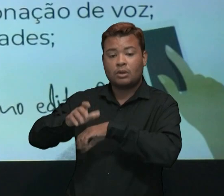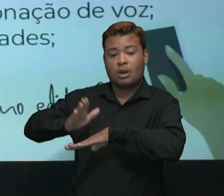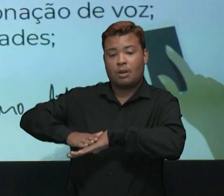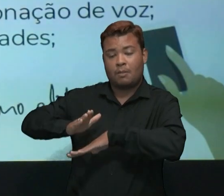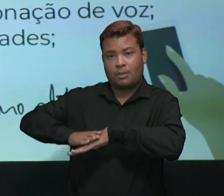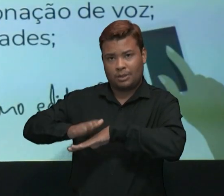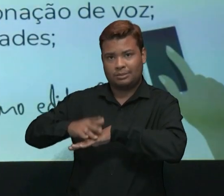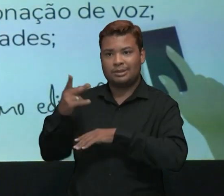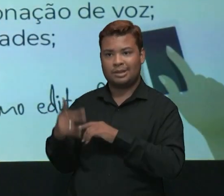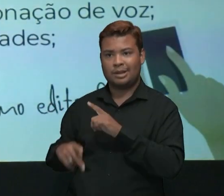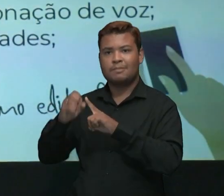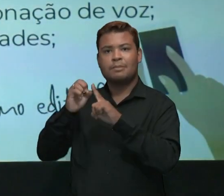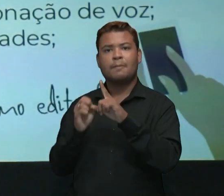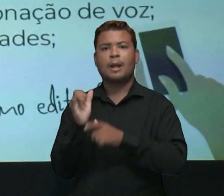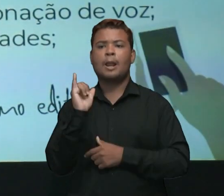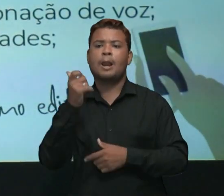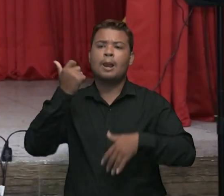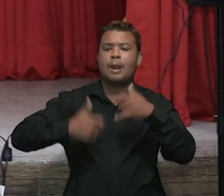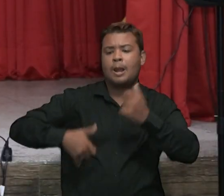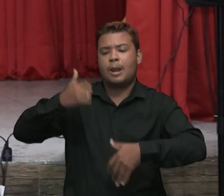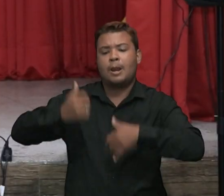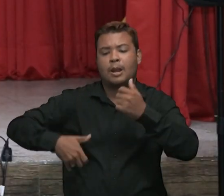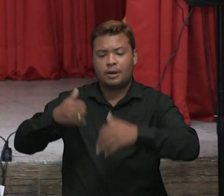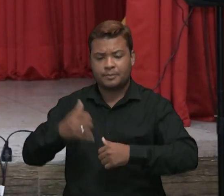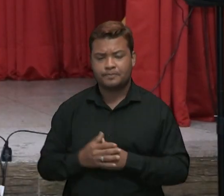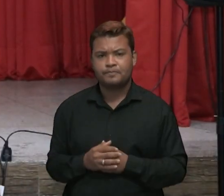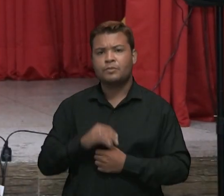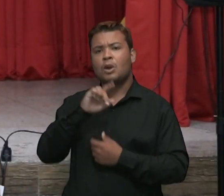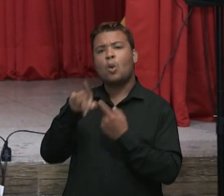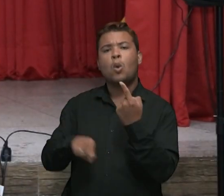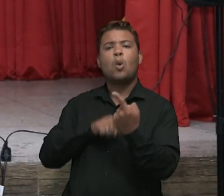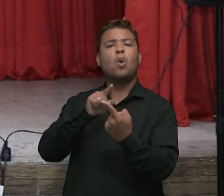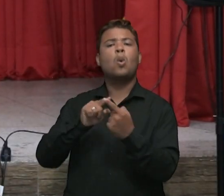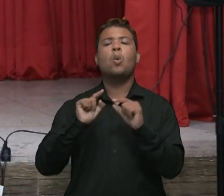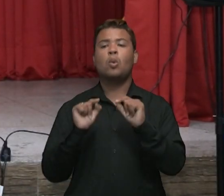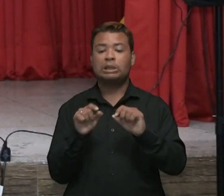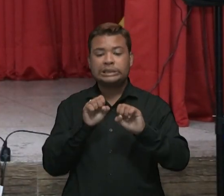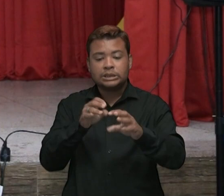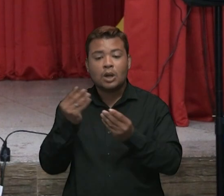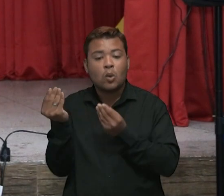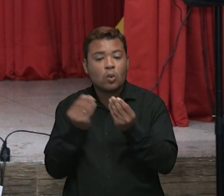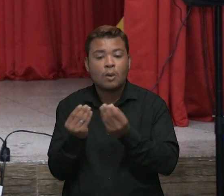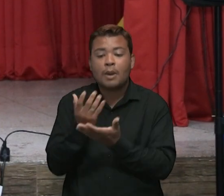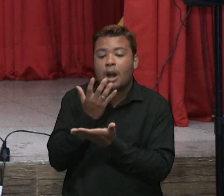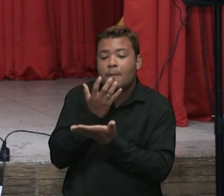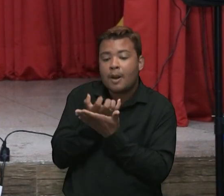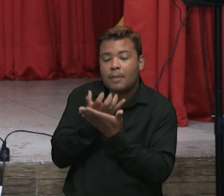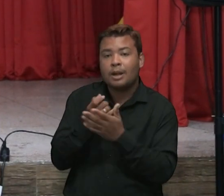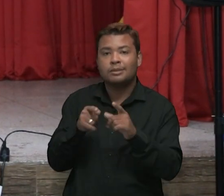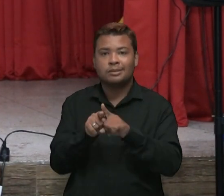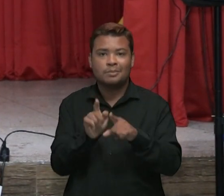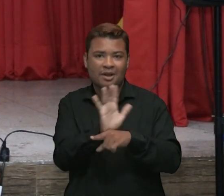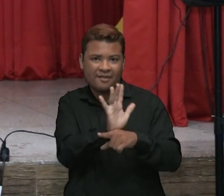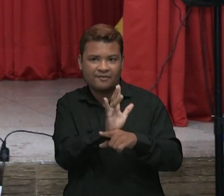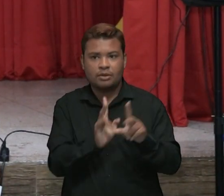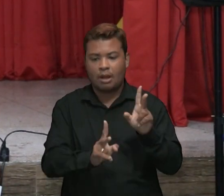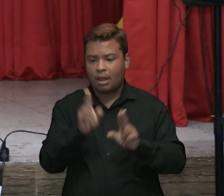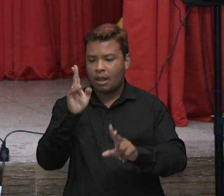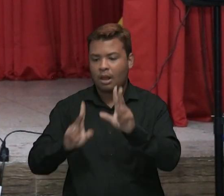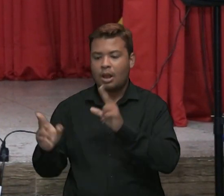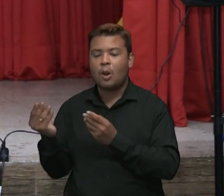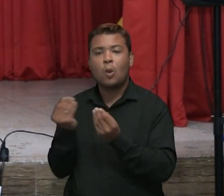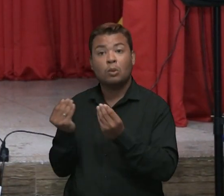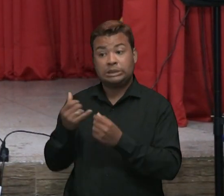pela TV UFG por meio dele. O objetivo é aprender as ferramentas para gravação e edição de vídeo usando